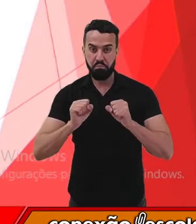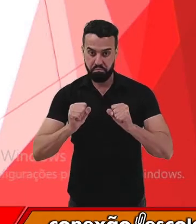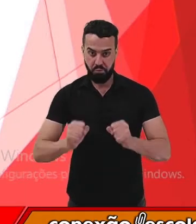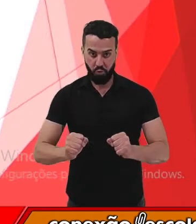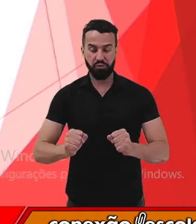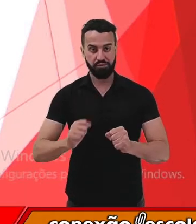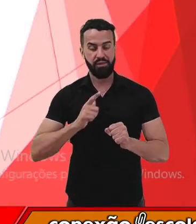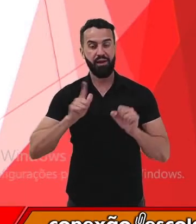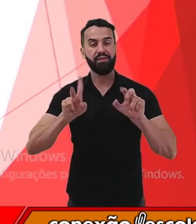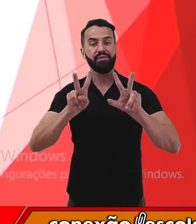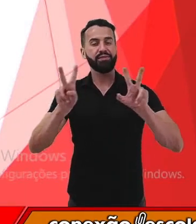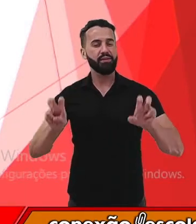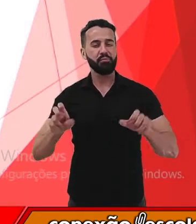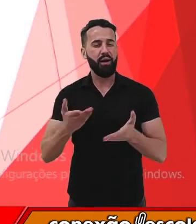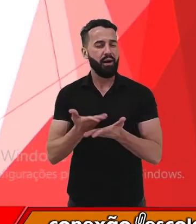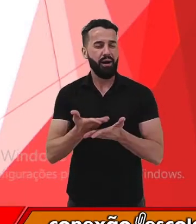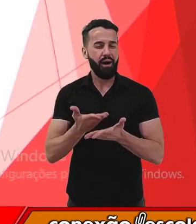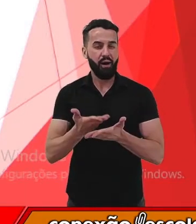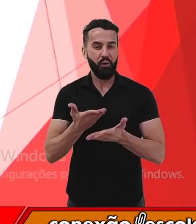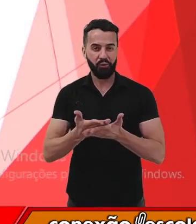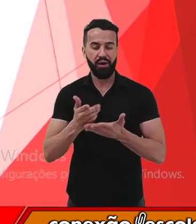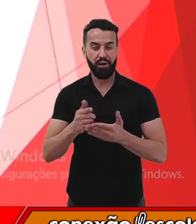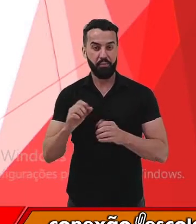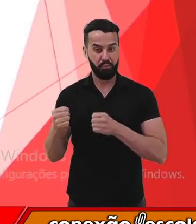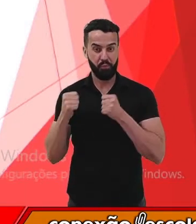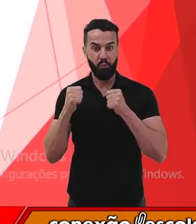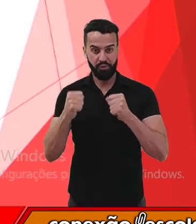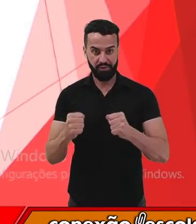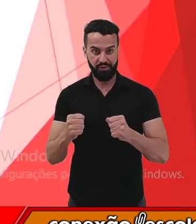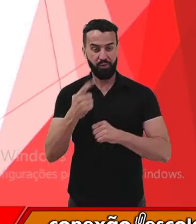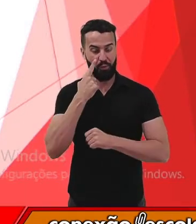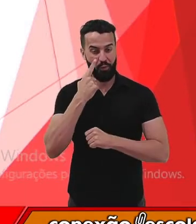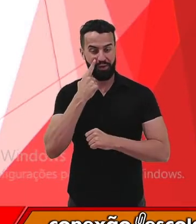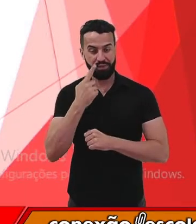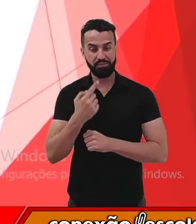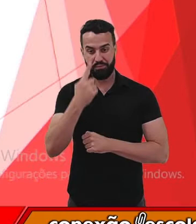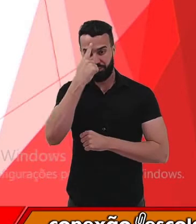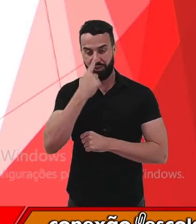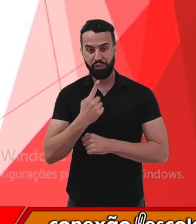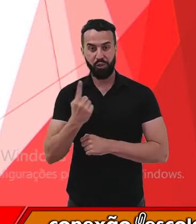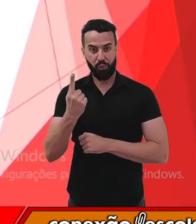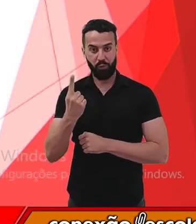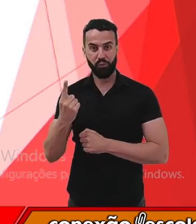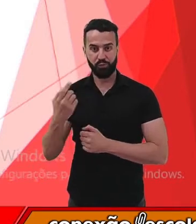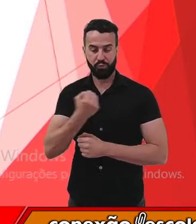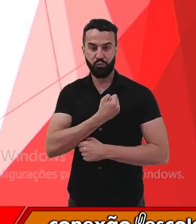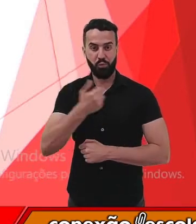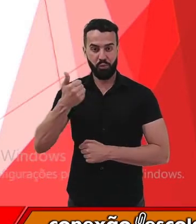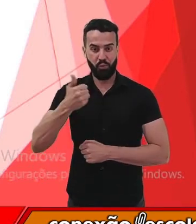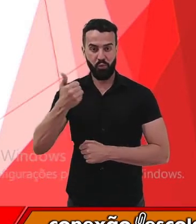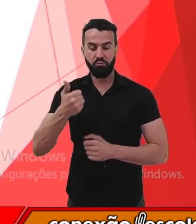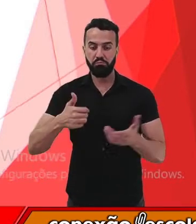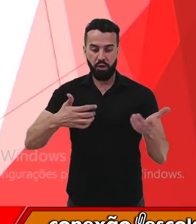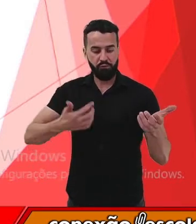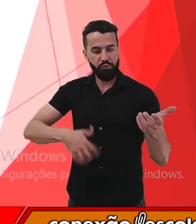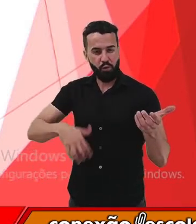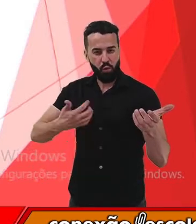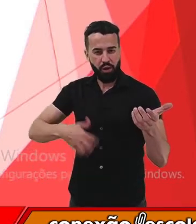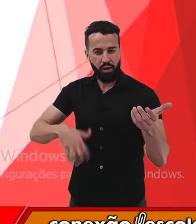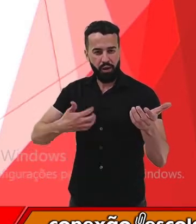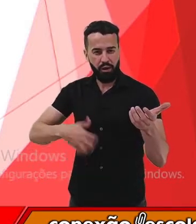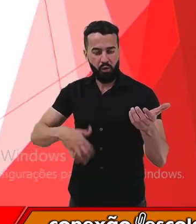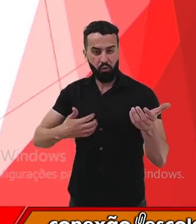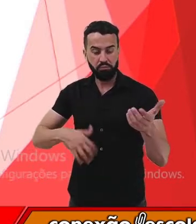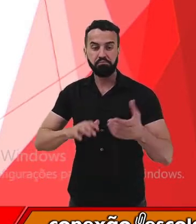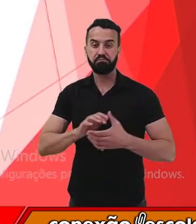o tema da nossa aula de hoje. Na imagem 1, a gente pode dizer que ela pode tocar violão. Na imagem 2,